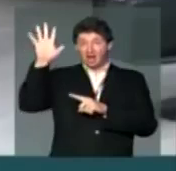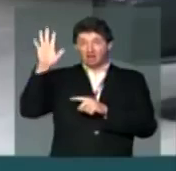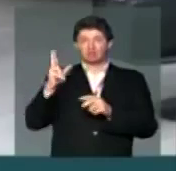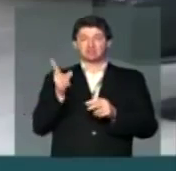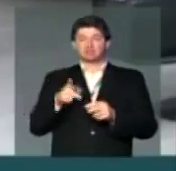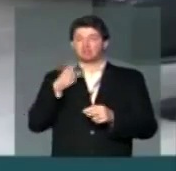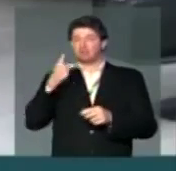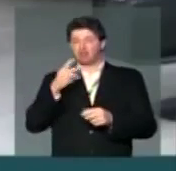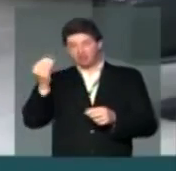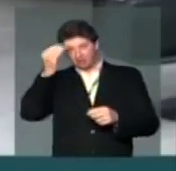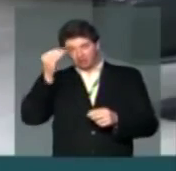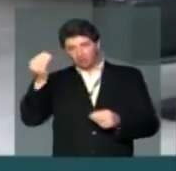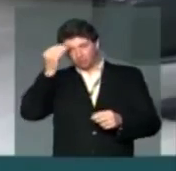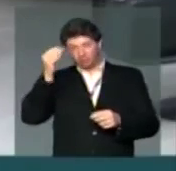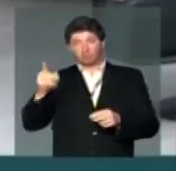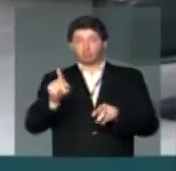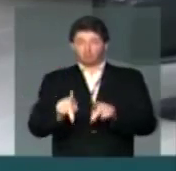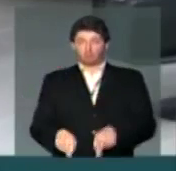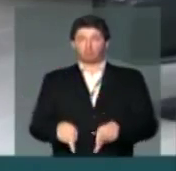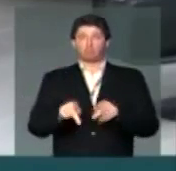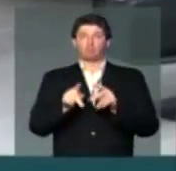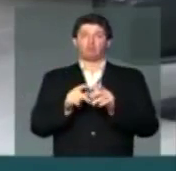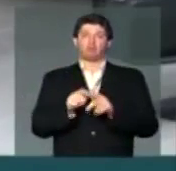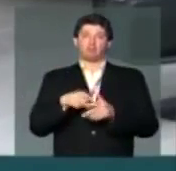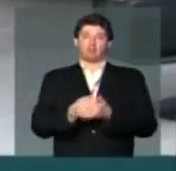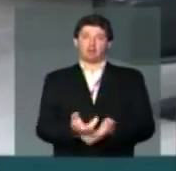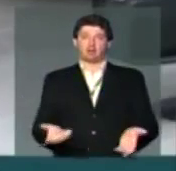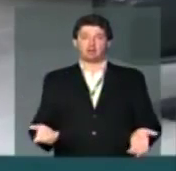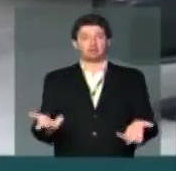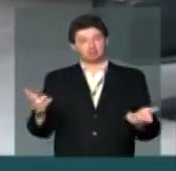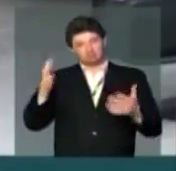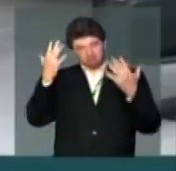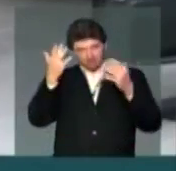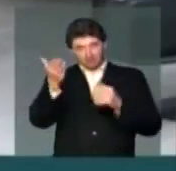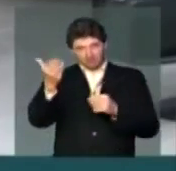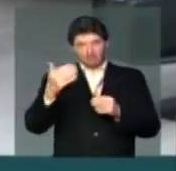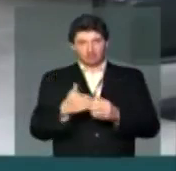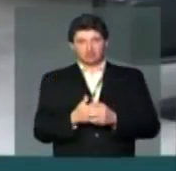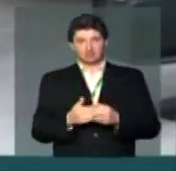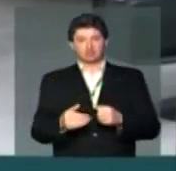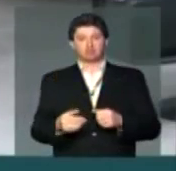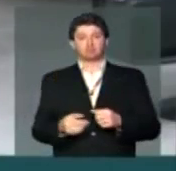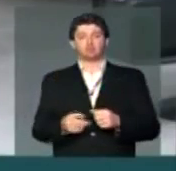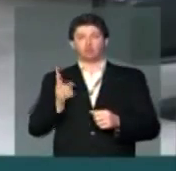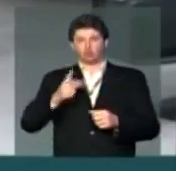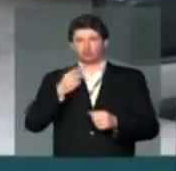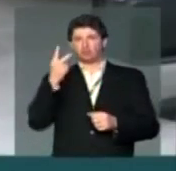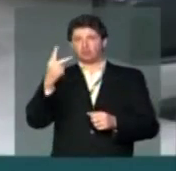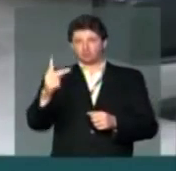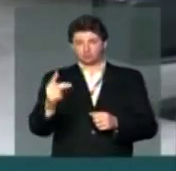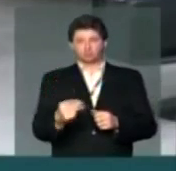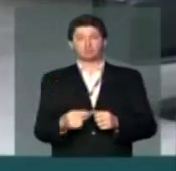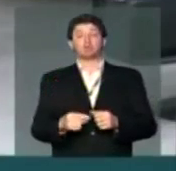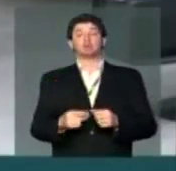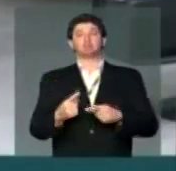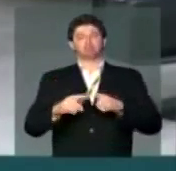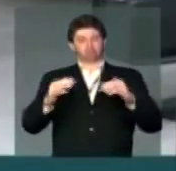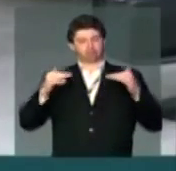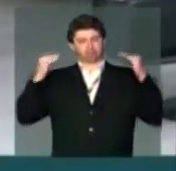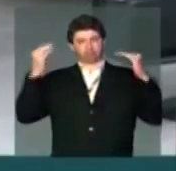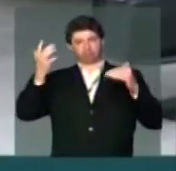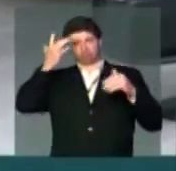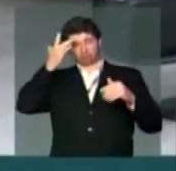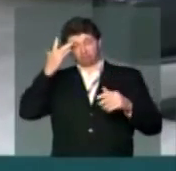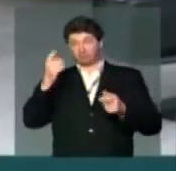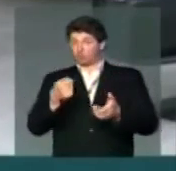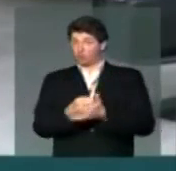sempre colocada a ser paga pelo povo. Vossa Excelência está de parabéns, continue não só o pronunciamento, mas o seu mandato com muita altivez, cobrando